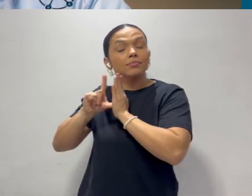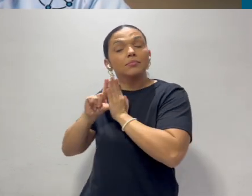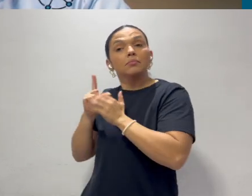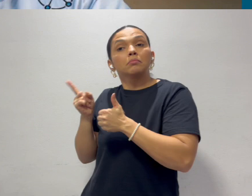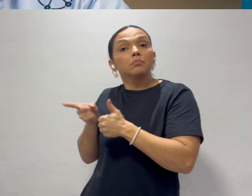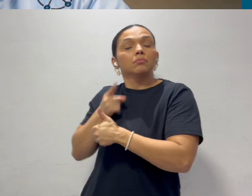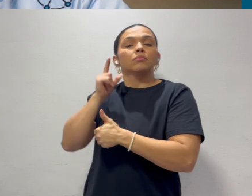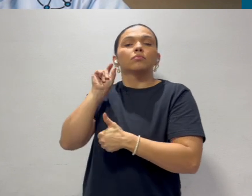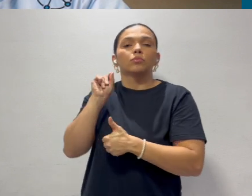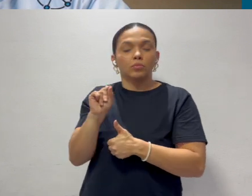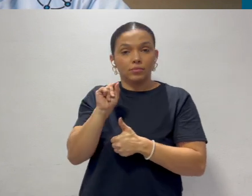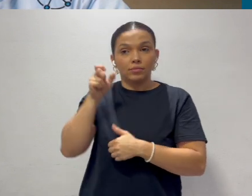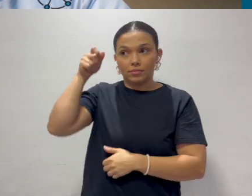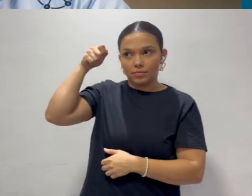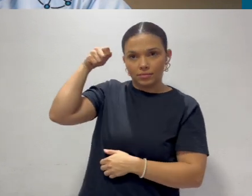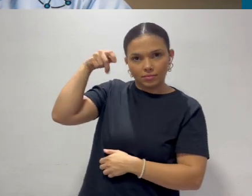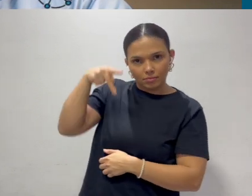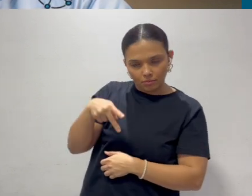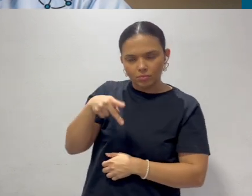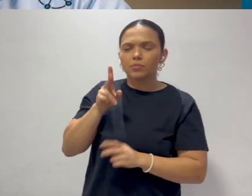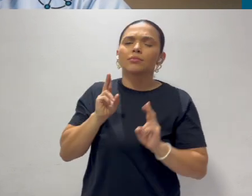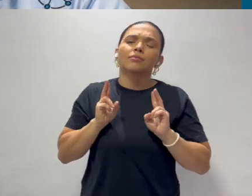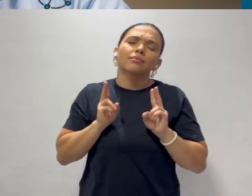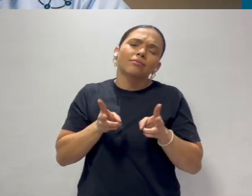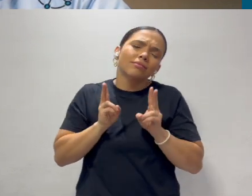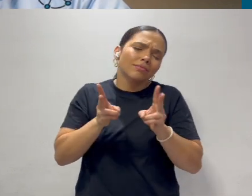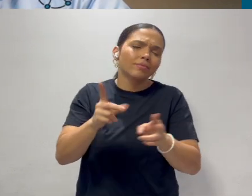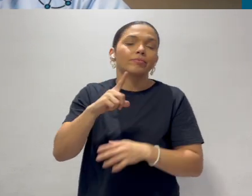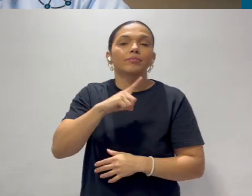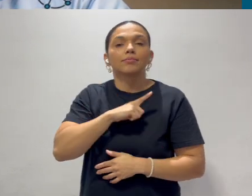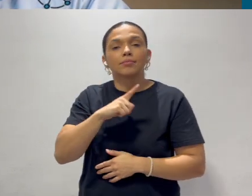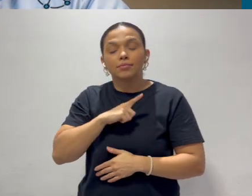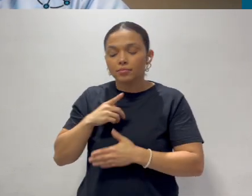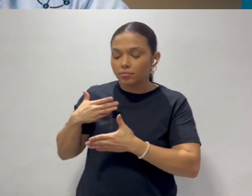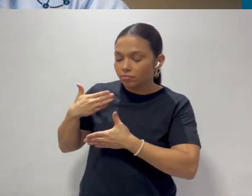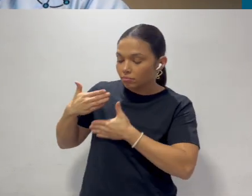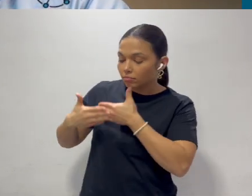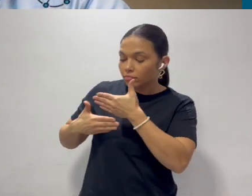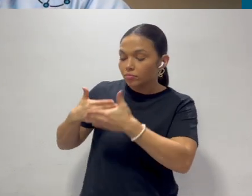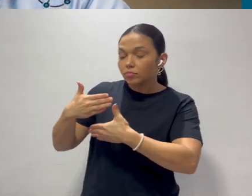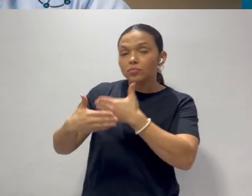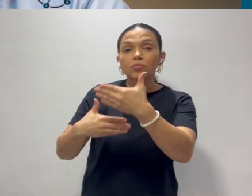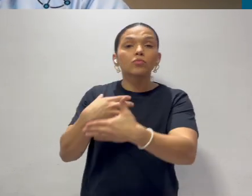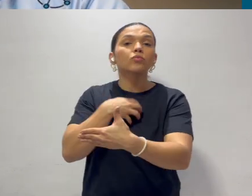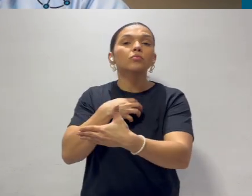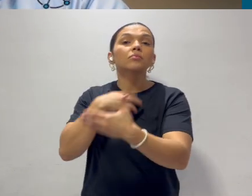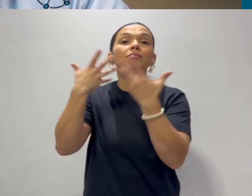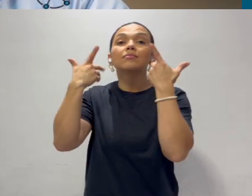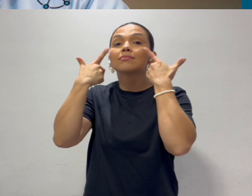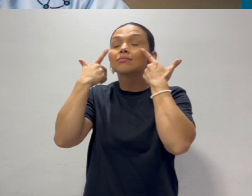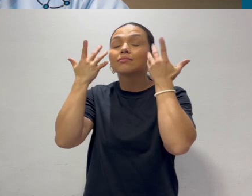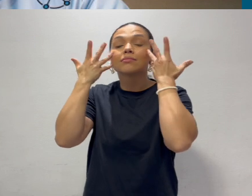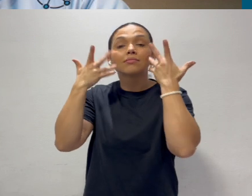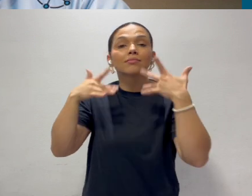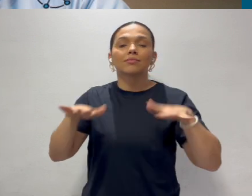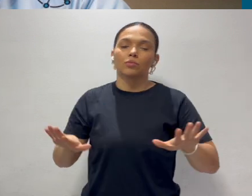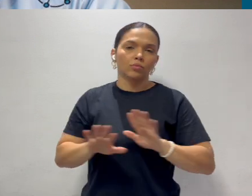essa aposentadoria, né? A aposentadoria, eu costumo dizer sempre que ela tem que transcorrer de uma forma natural, não